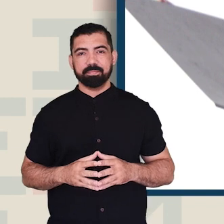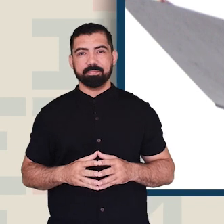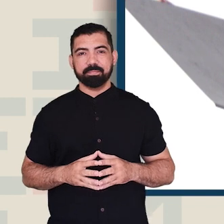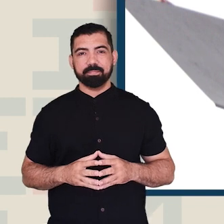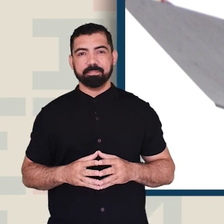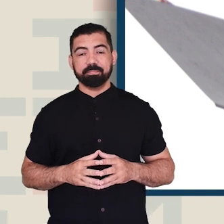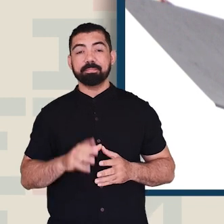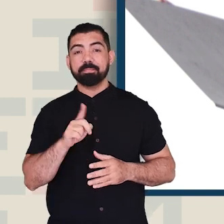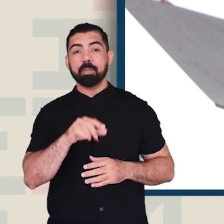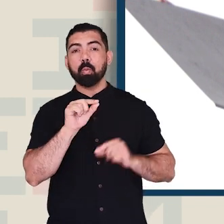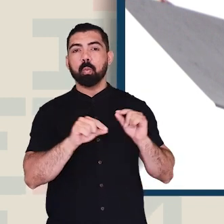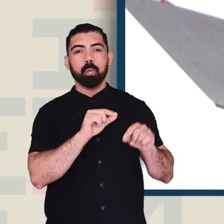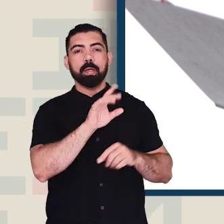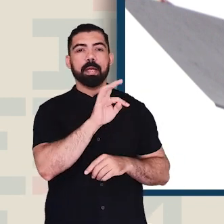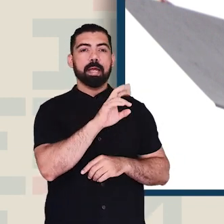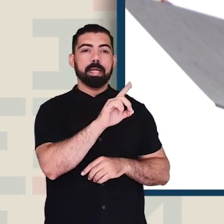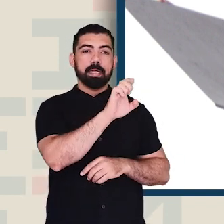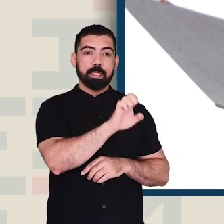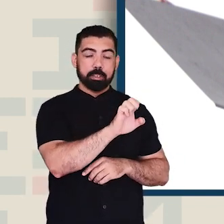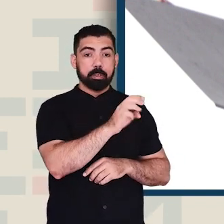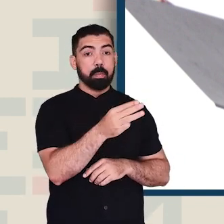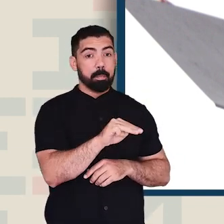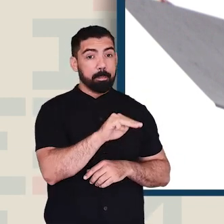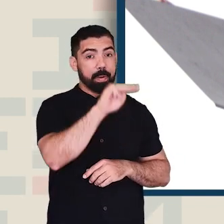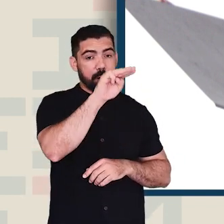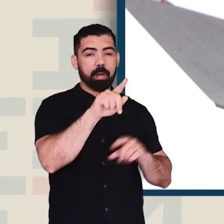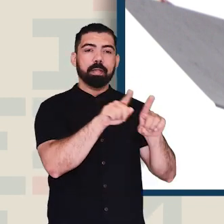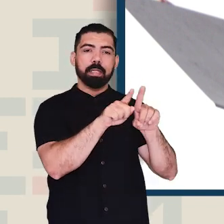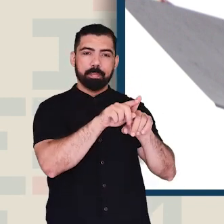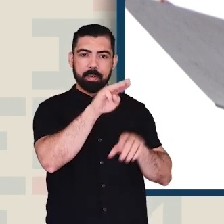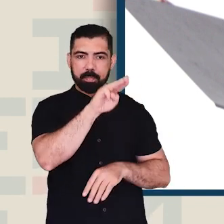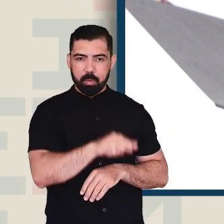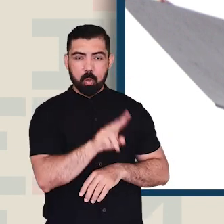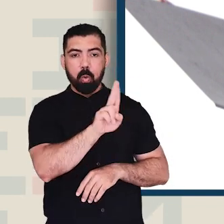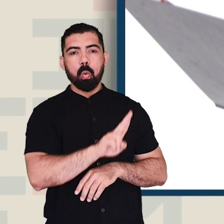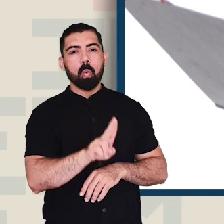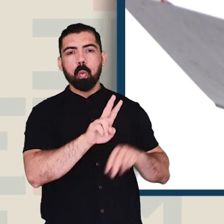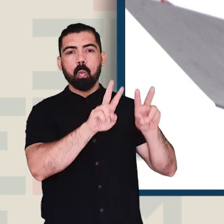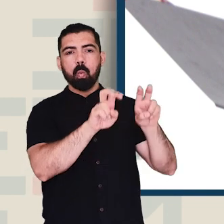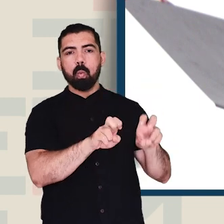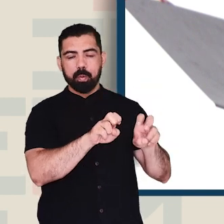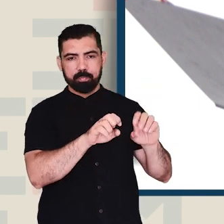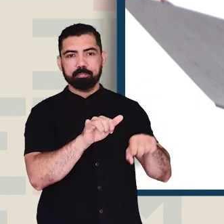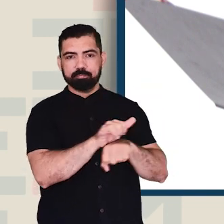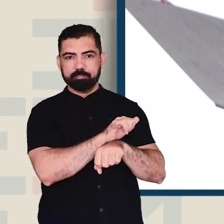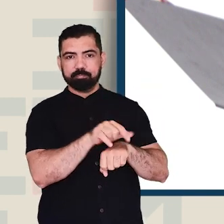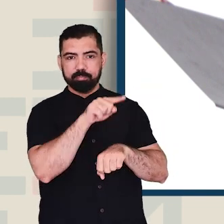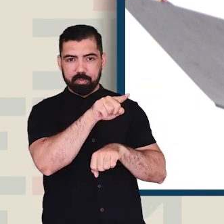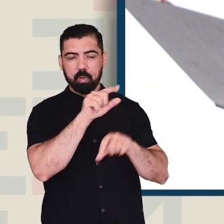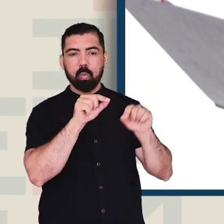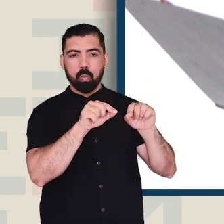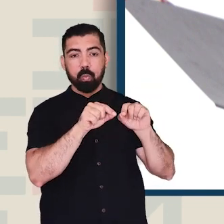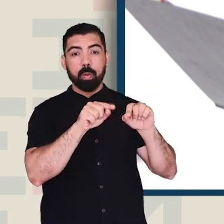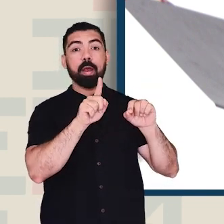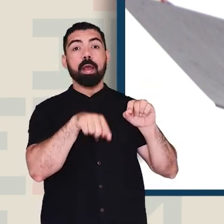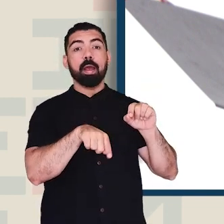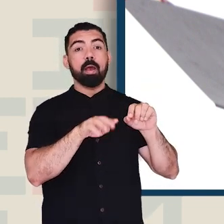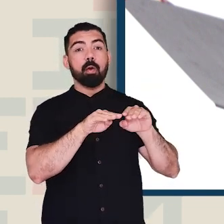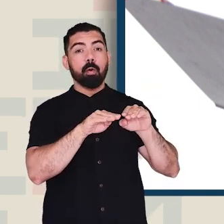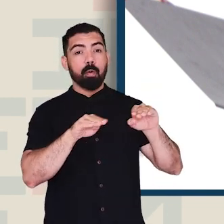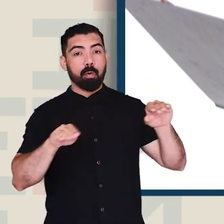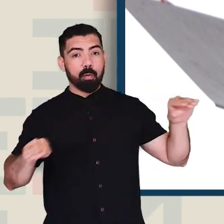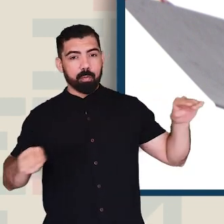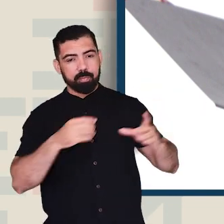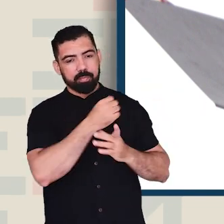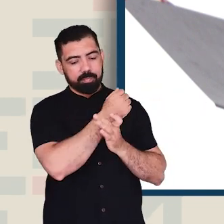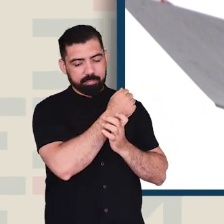Essas são as tríades maiores e menores usando essa temática, essa abordagem horizontal, né?